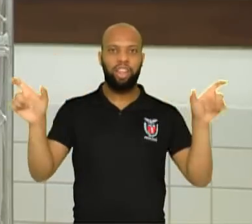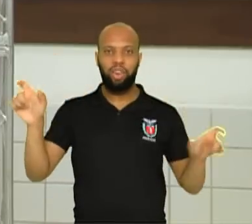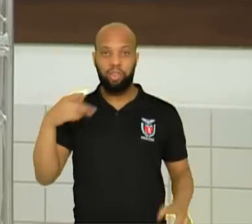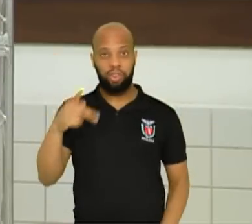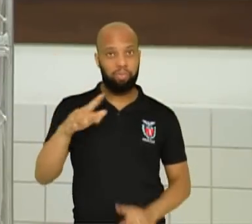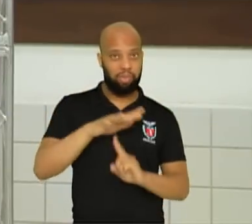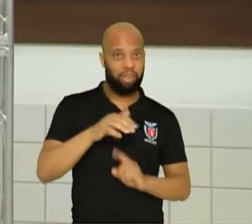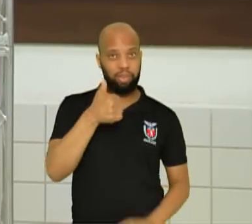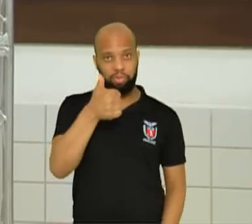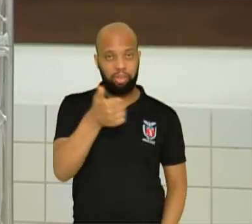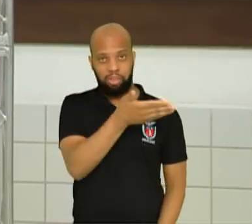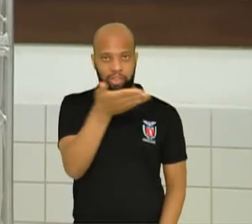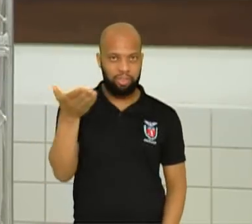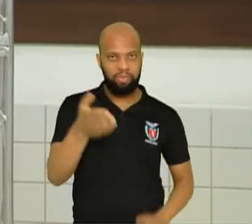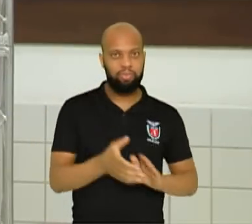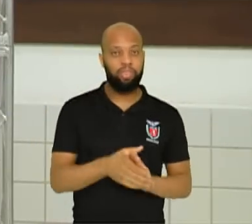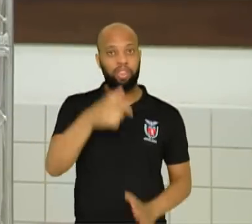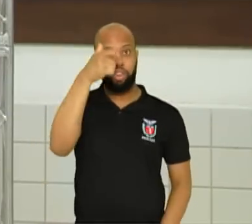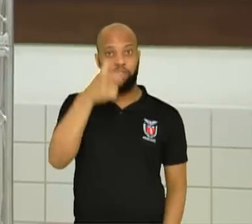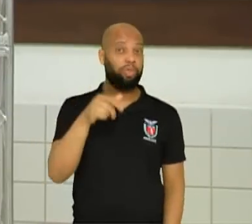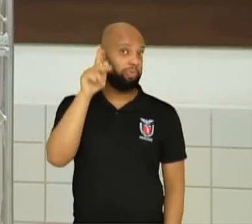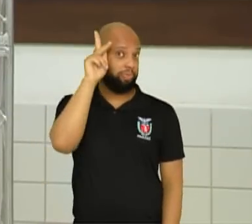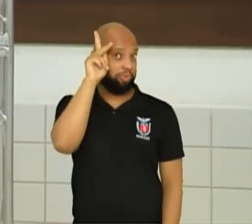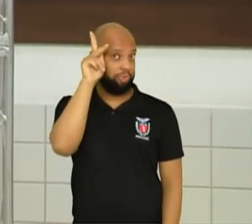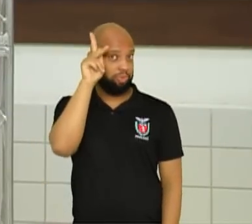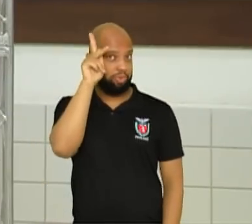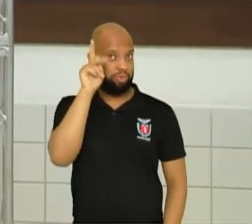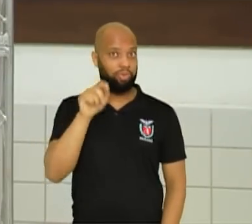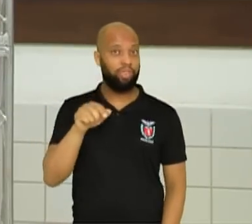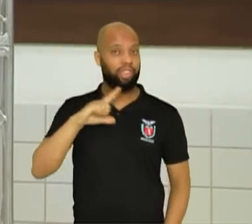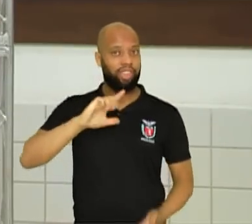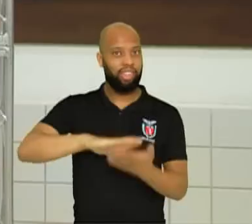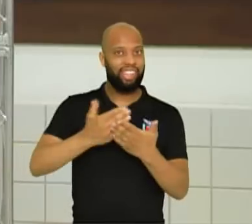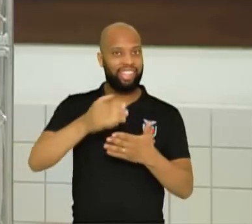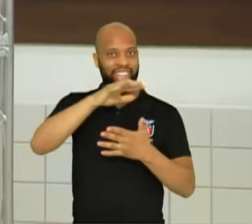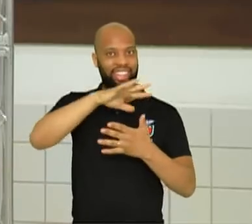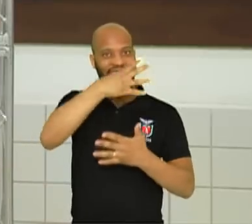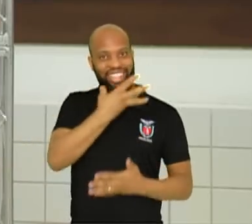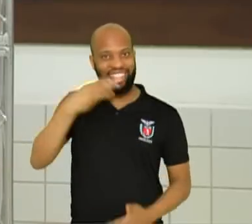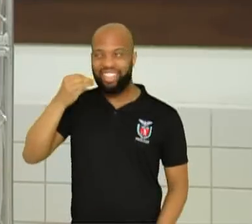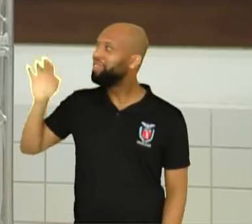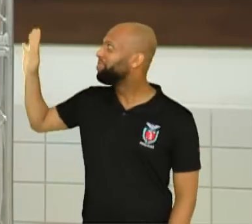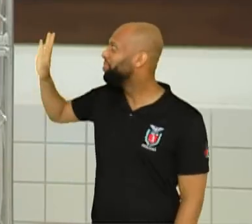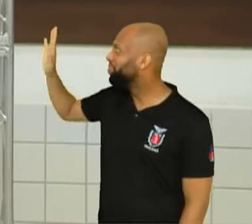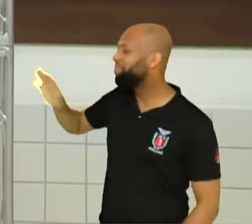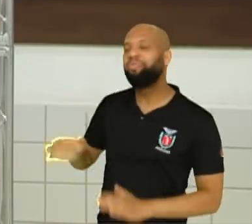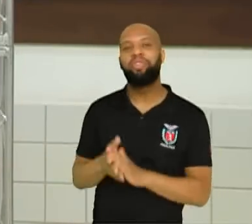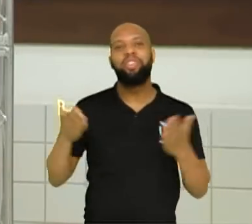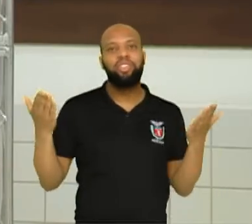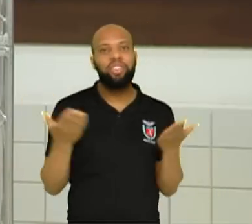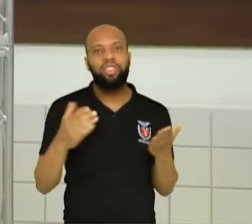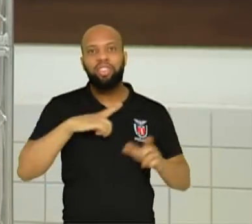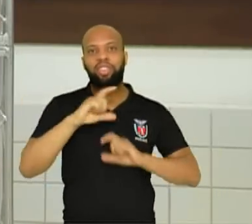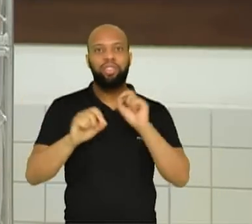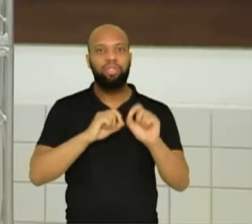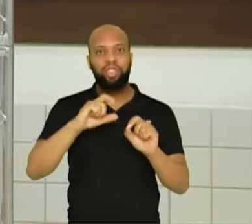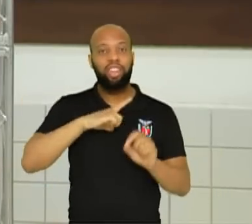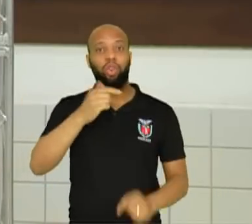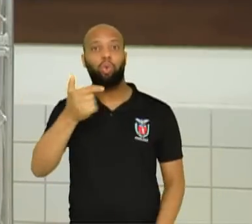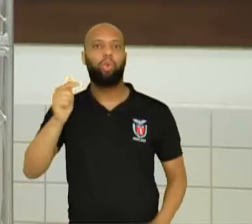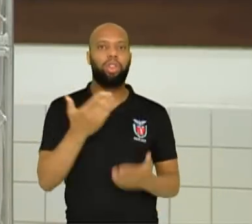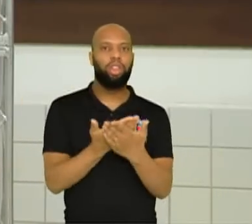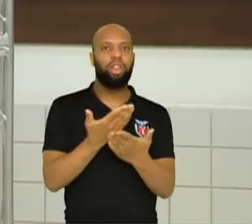do Paraná, tudo bem com vocês? Eu sou a professora Carol, o nosso intérprete é o Natan e a gente está aqui para mais uma aula